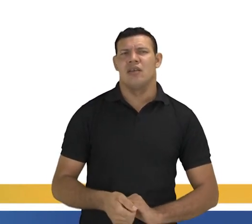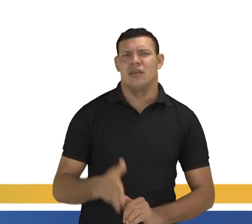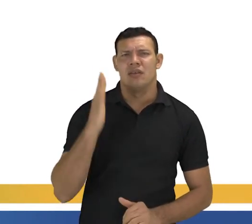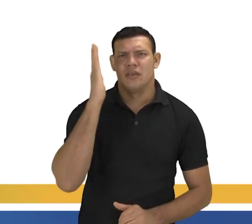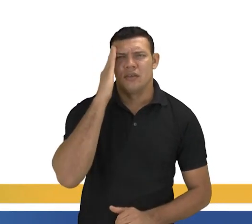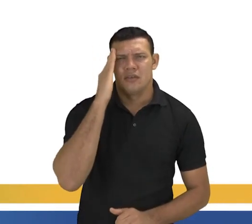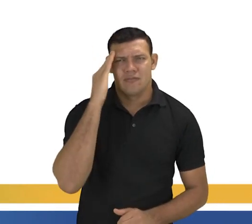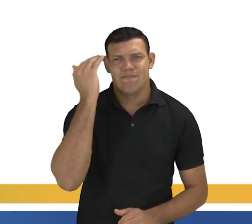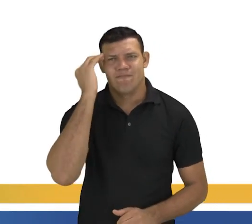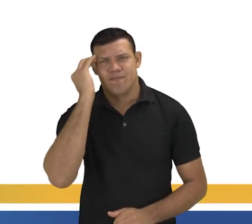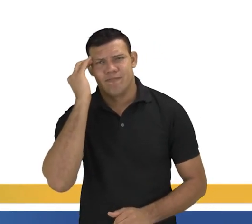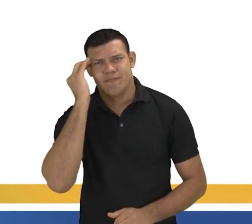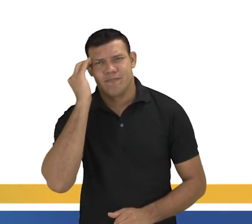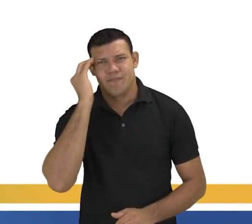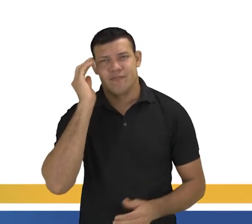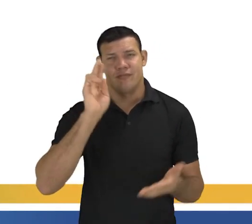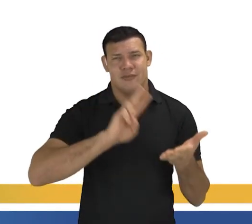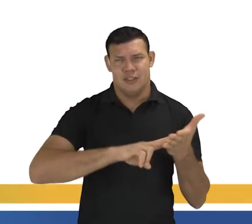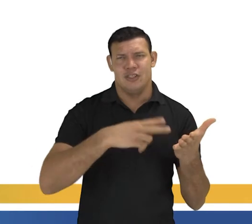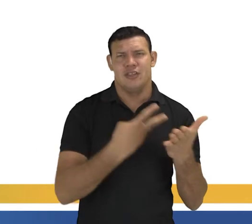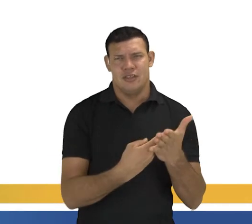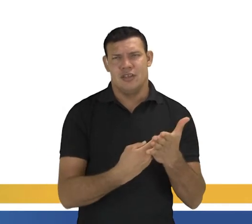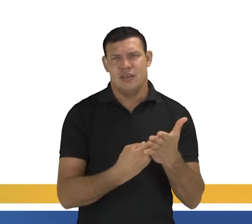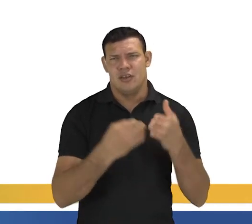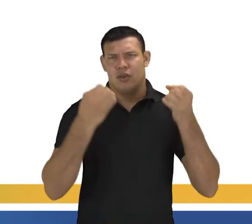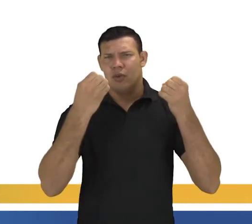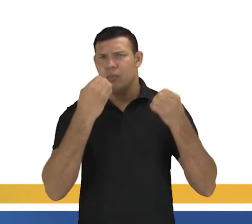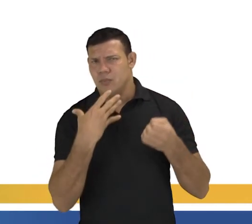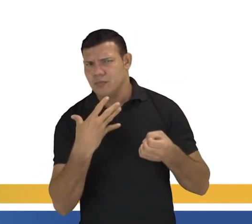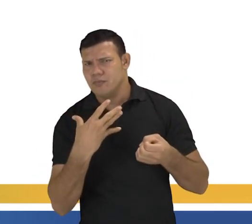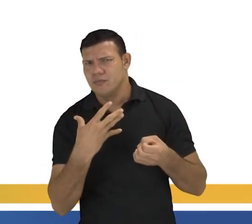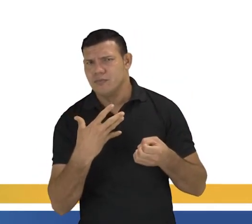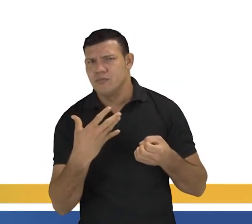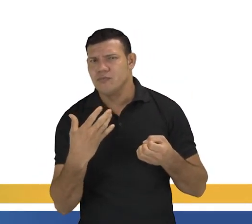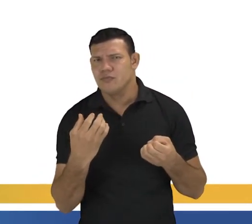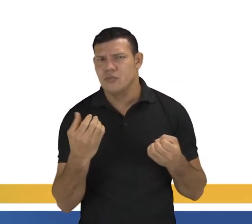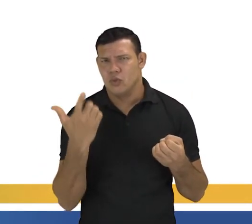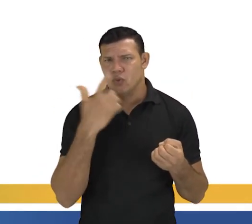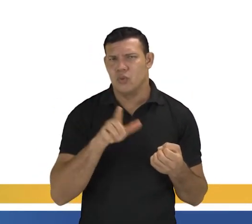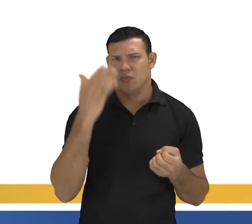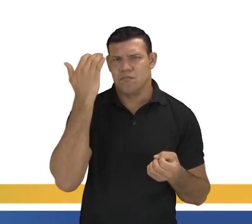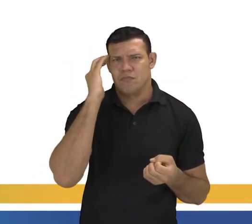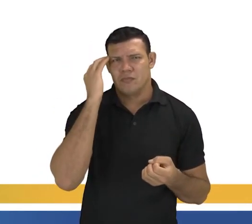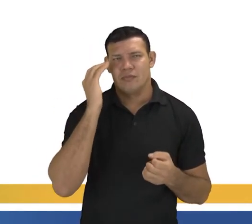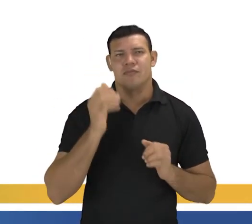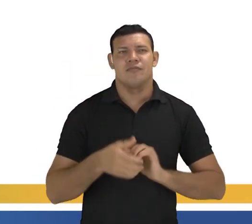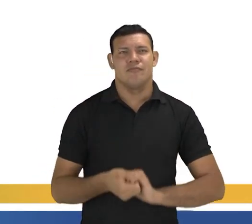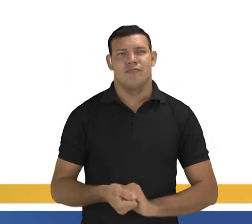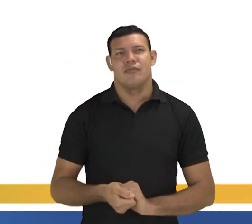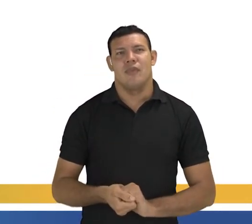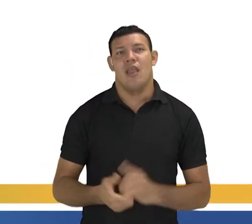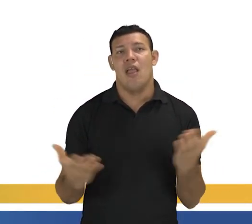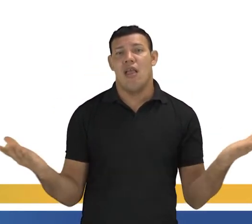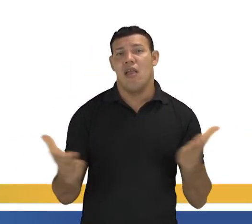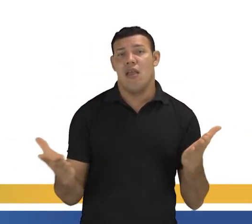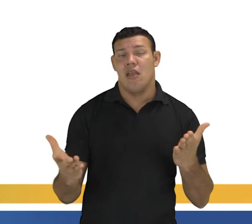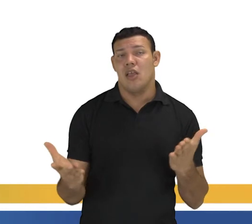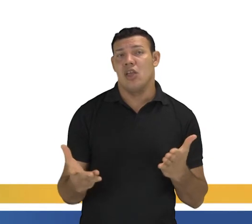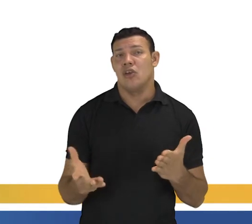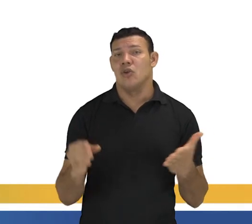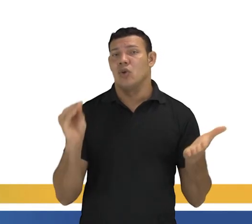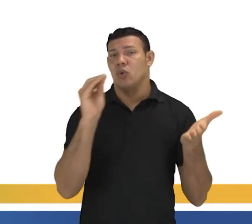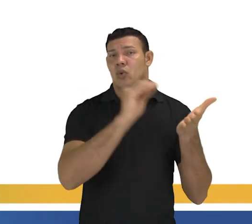entender? Nós vamos completar usando o Present Perfect Continuous e, se necessário, since, for e in para períodos de tempo.